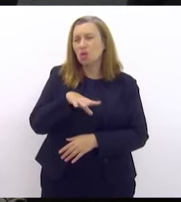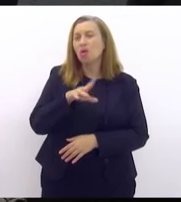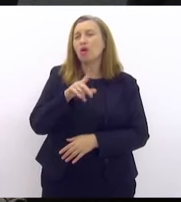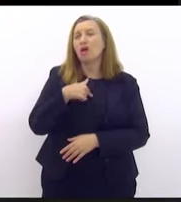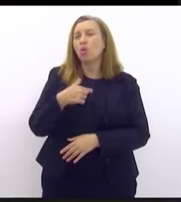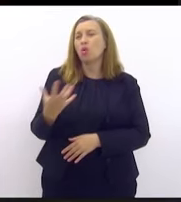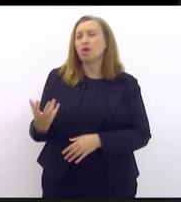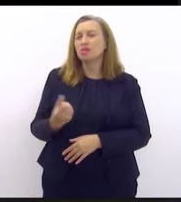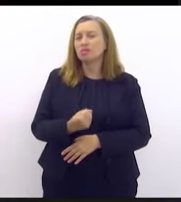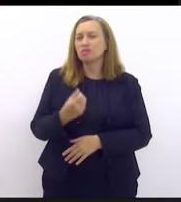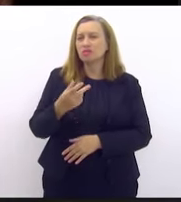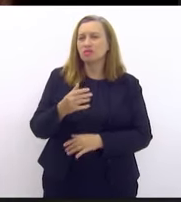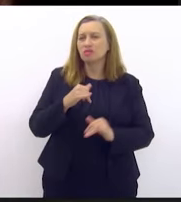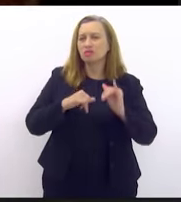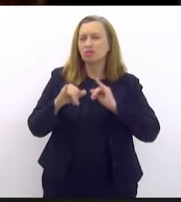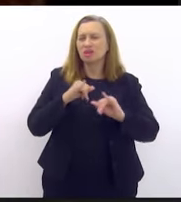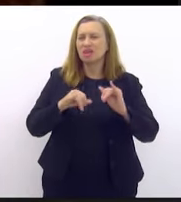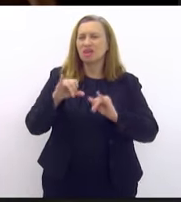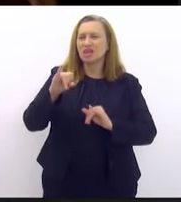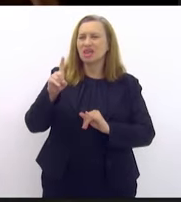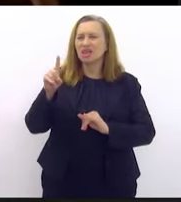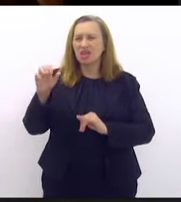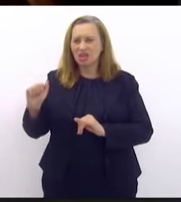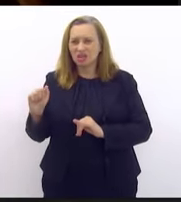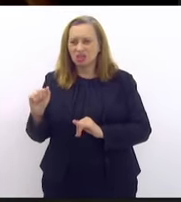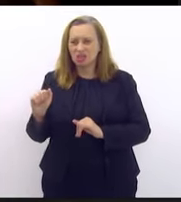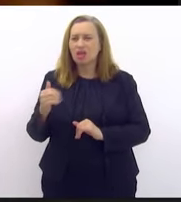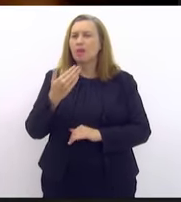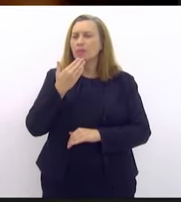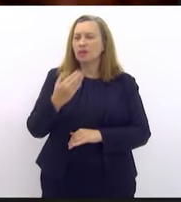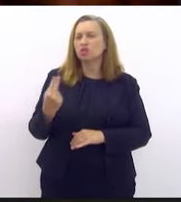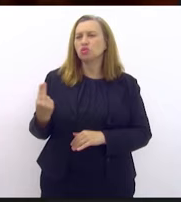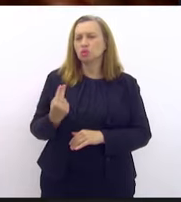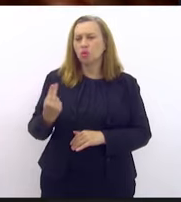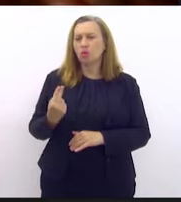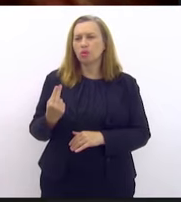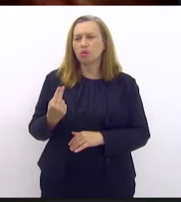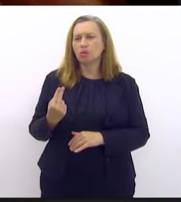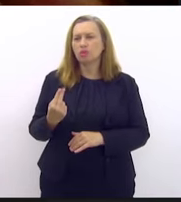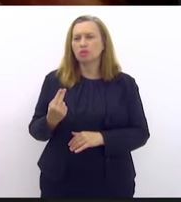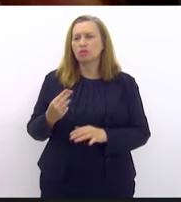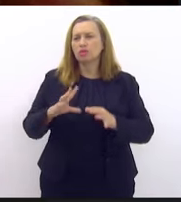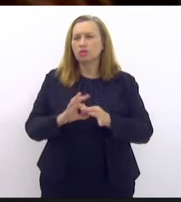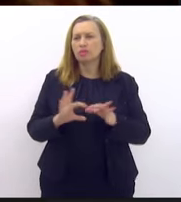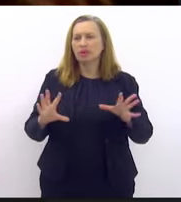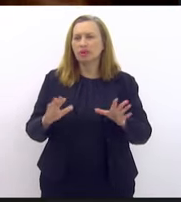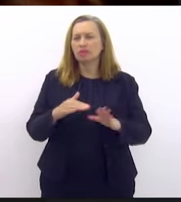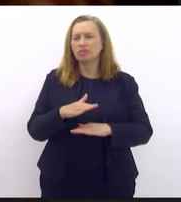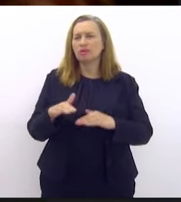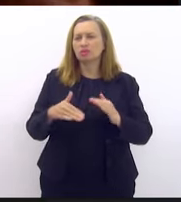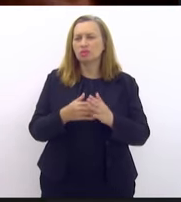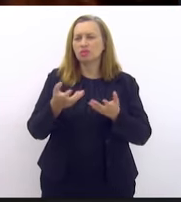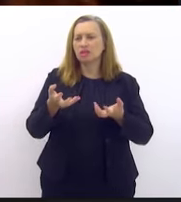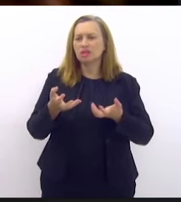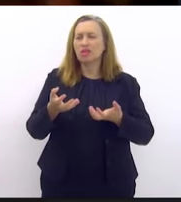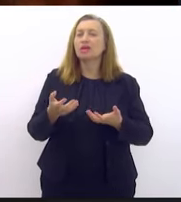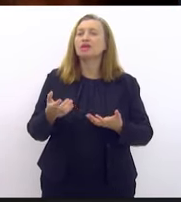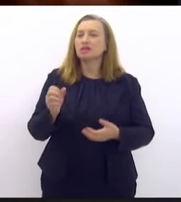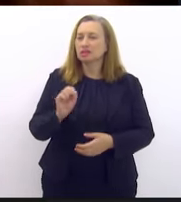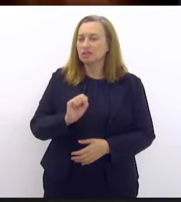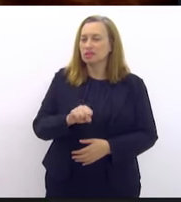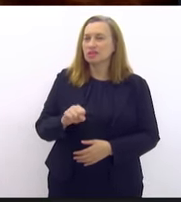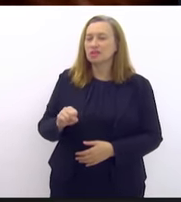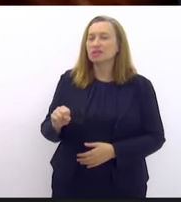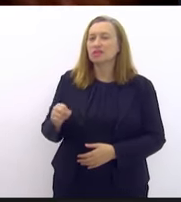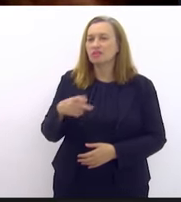recebi aqui um recado que a Índia, deputada Índia, está pedindo a coautoria. Eu estou abrindo aí para quem quiser a coautoria. Beleza, tá? Já tinha falado